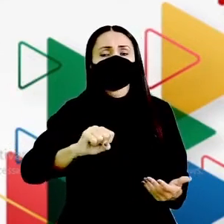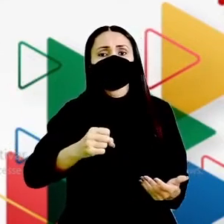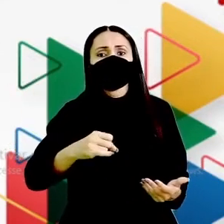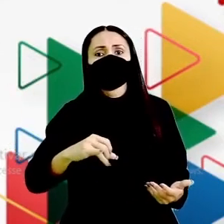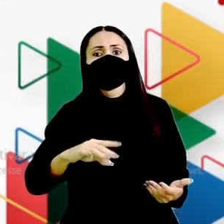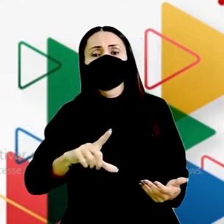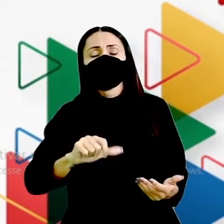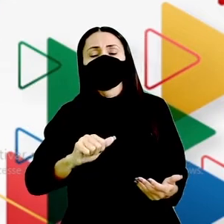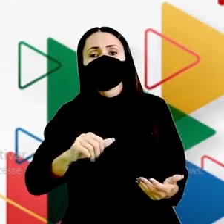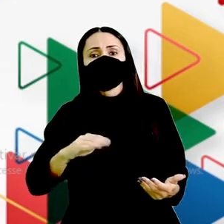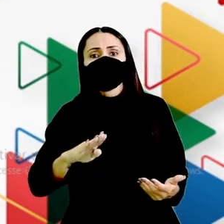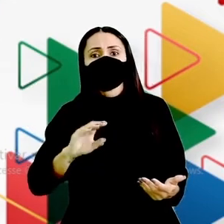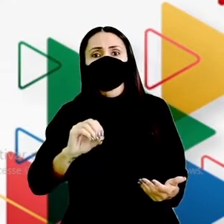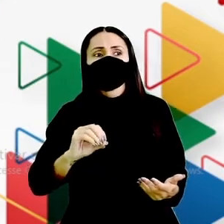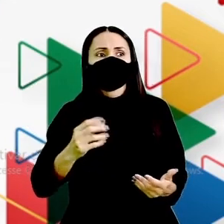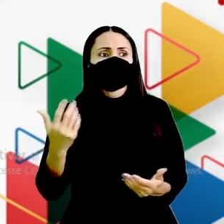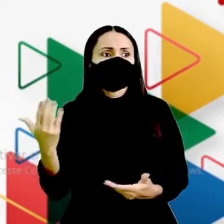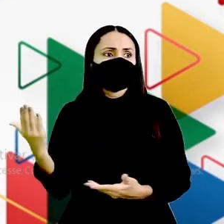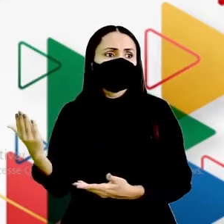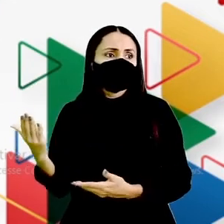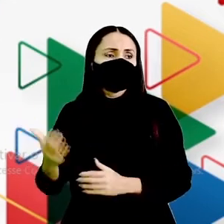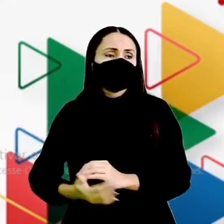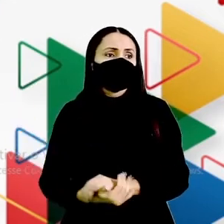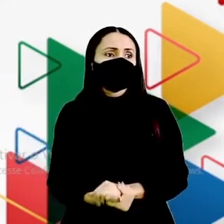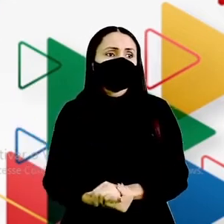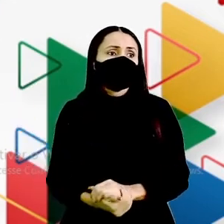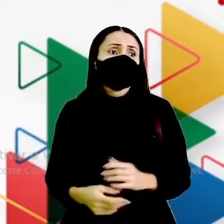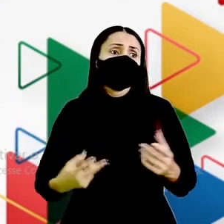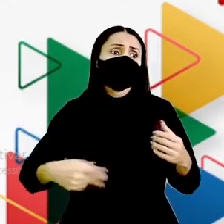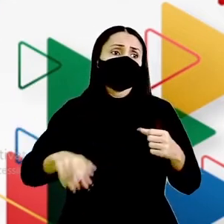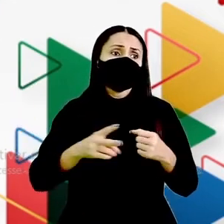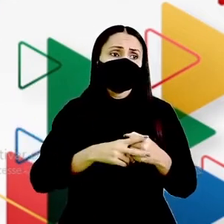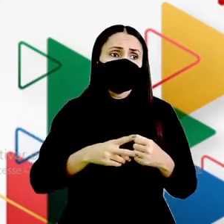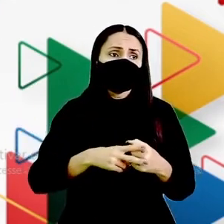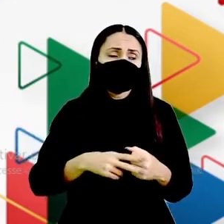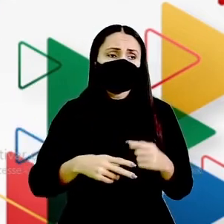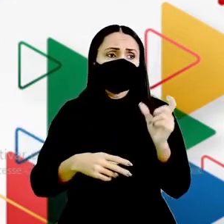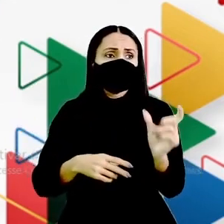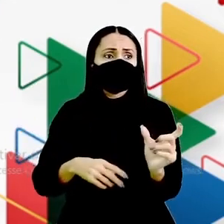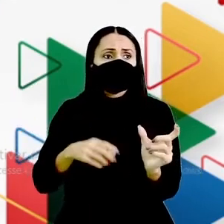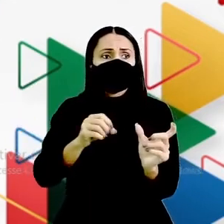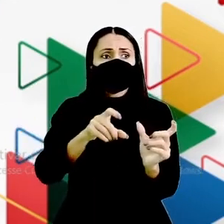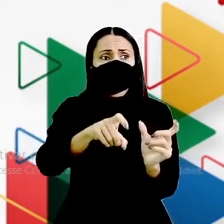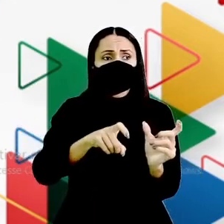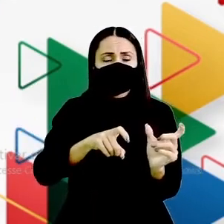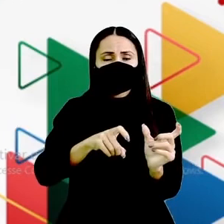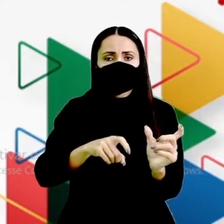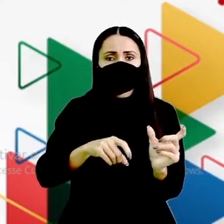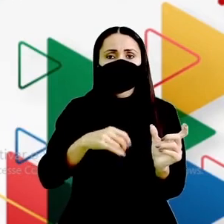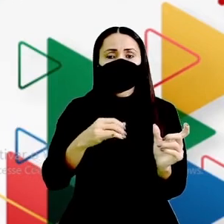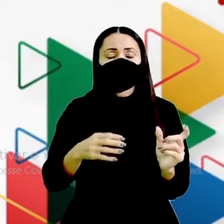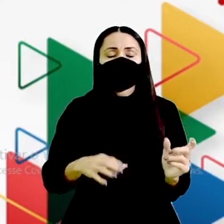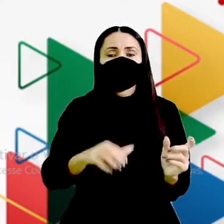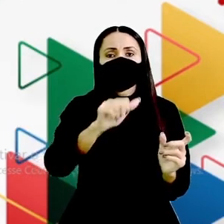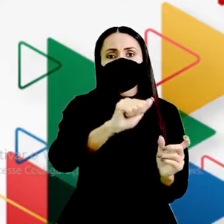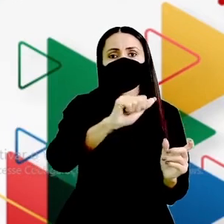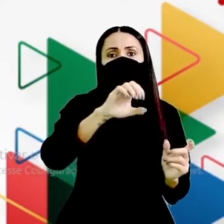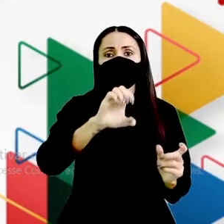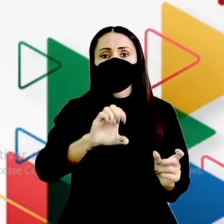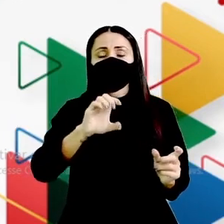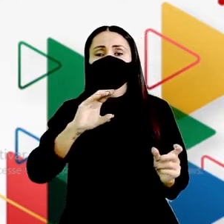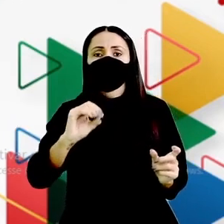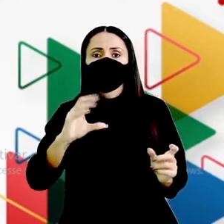Luiz? Olha lá, ó, levam acento as formas verbais oxítonas, terminadas em A, E e O, ligadas a